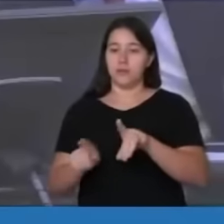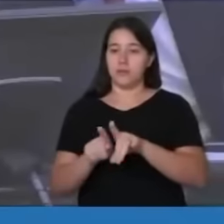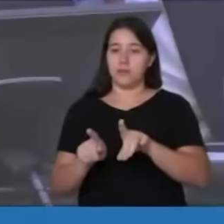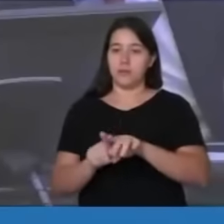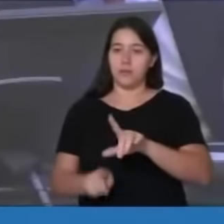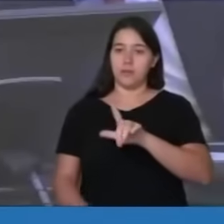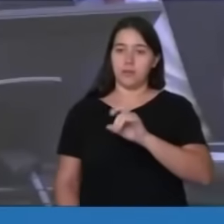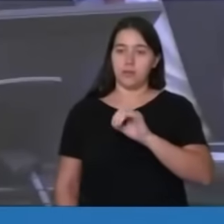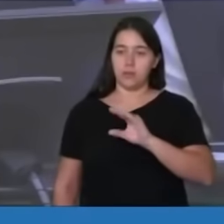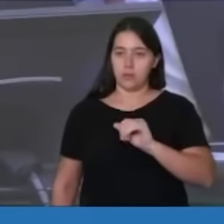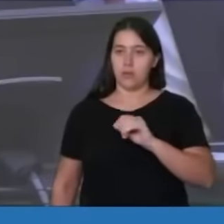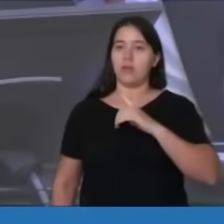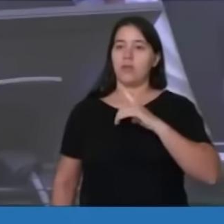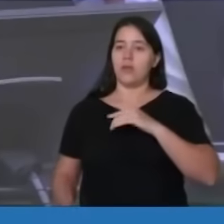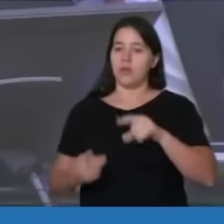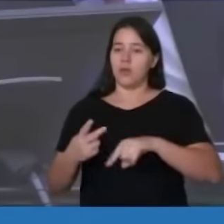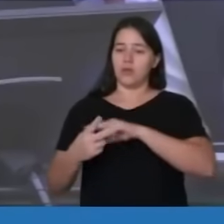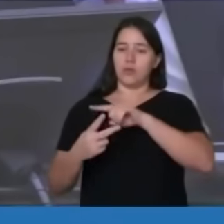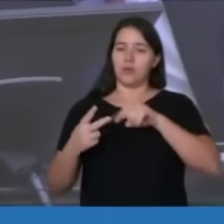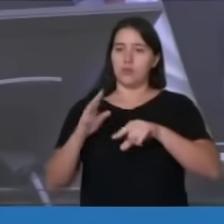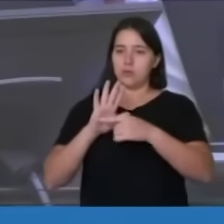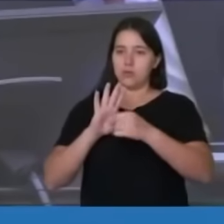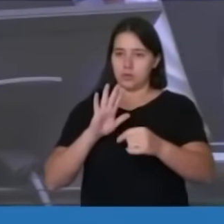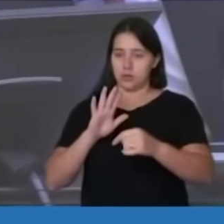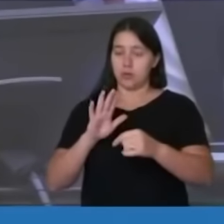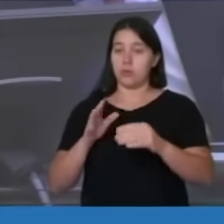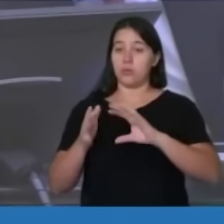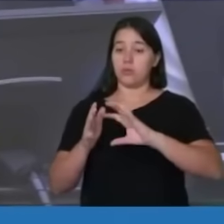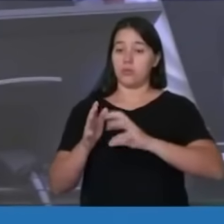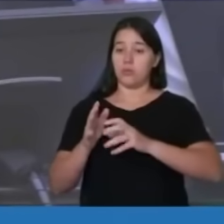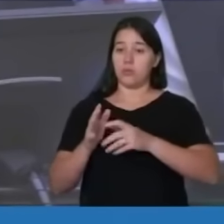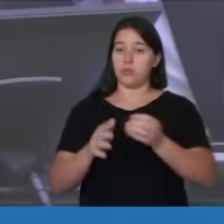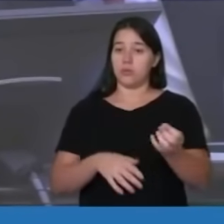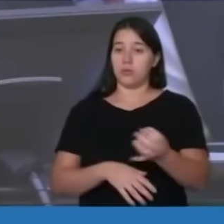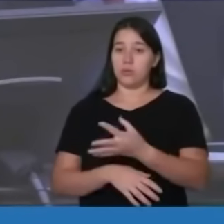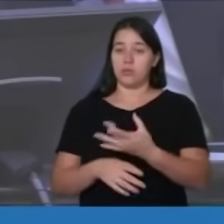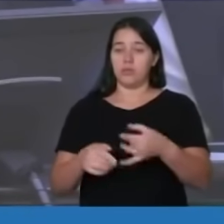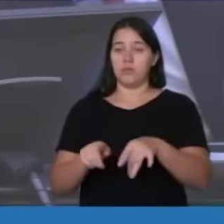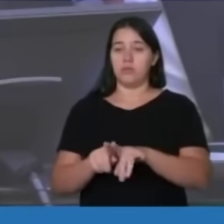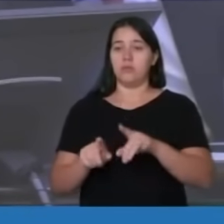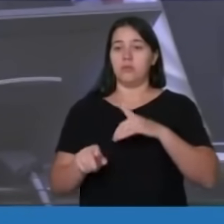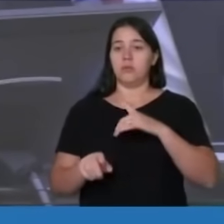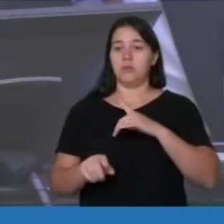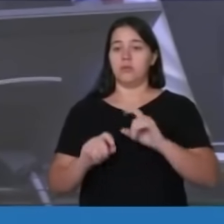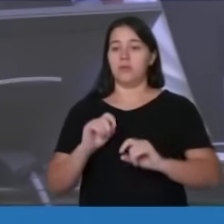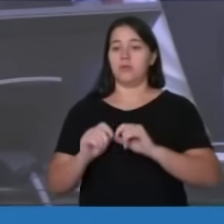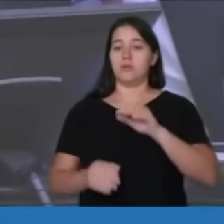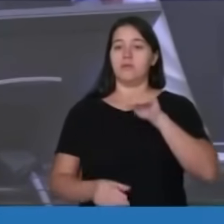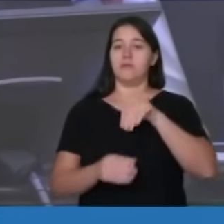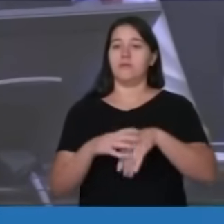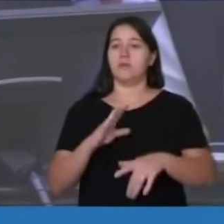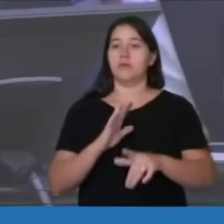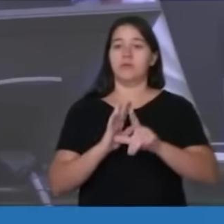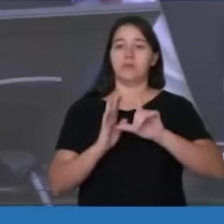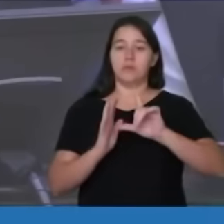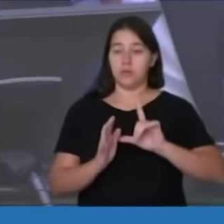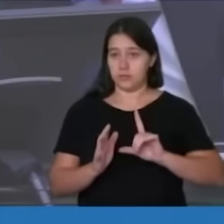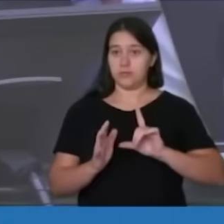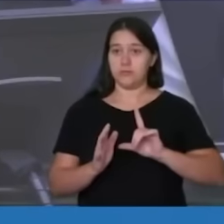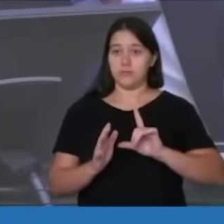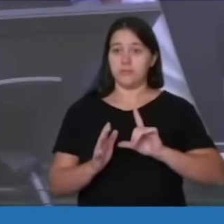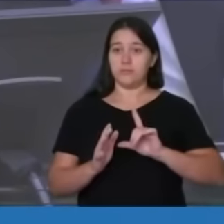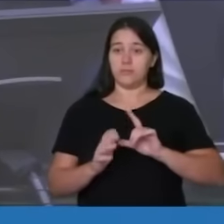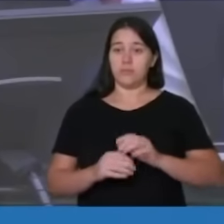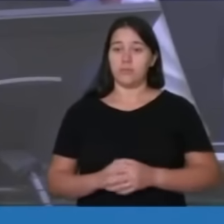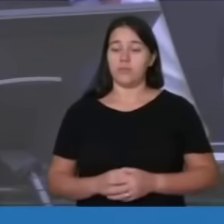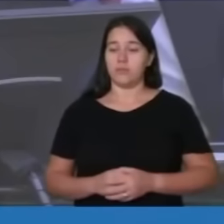do Partido Novo, que foi por adesão, cuja admissibilidade precisa ser votada anteriormente, há um requerimento de admissibilidade do